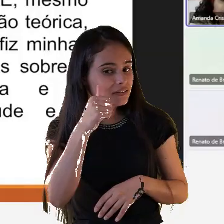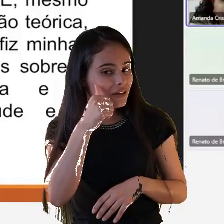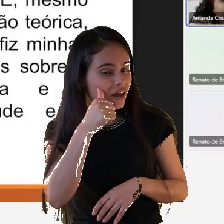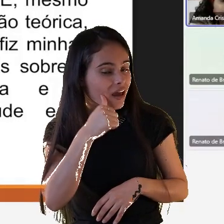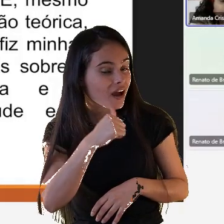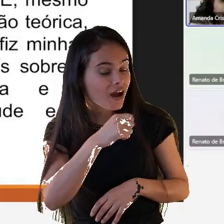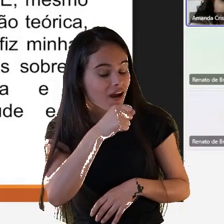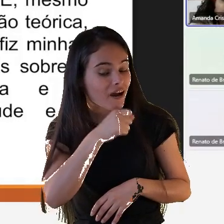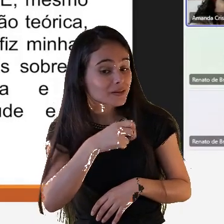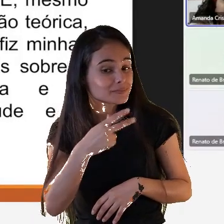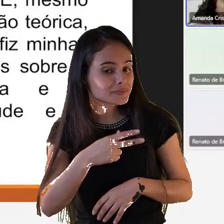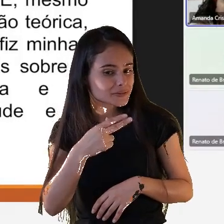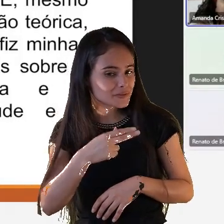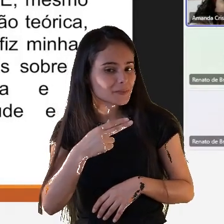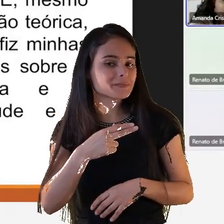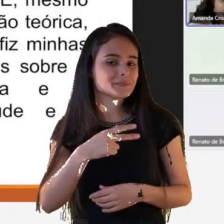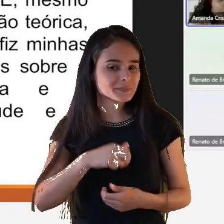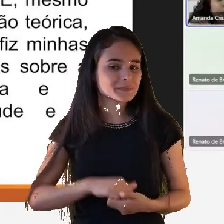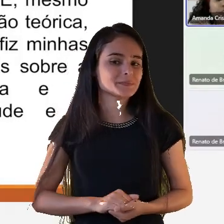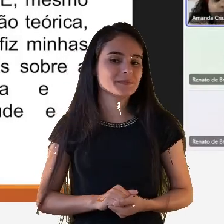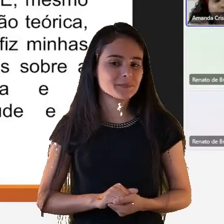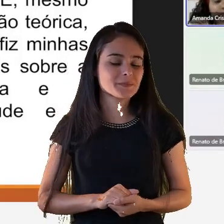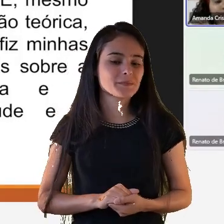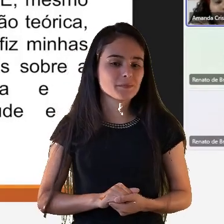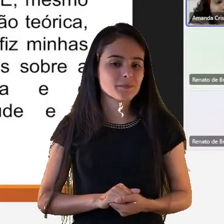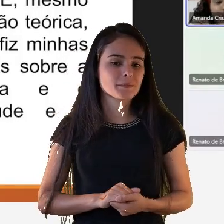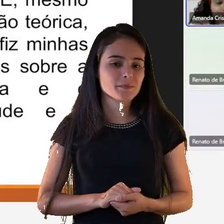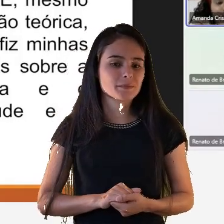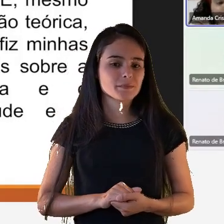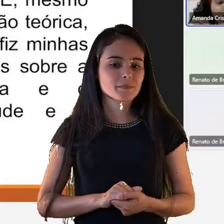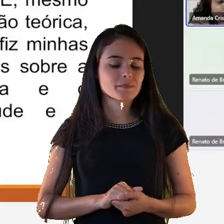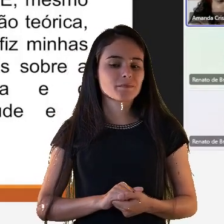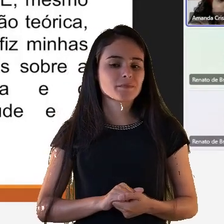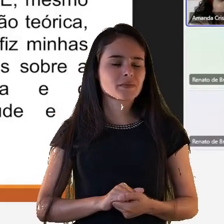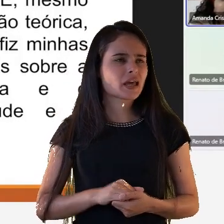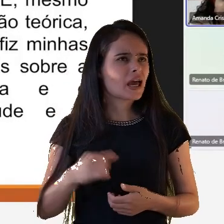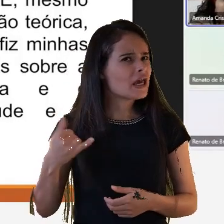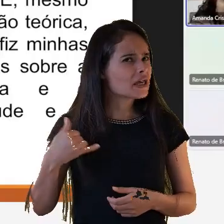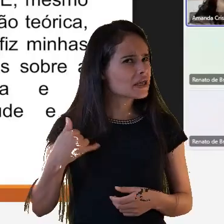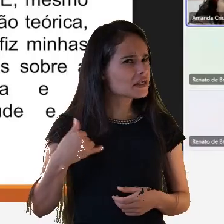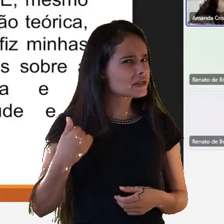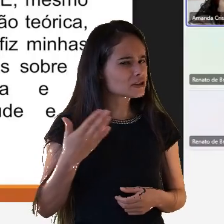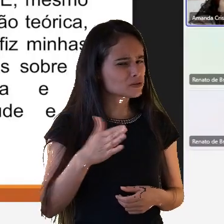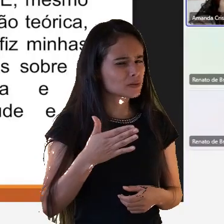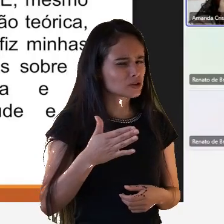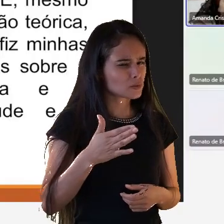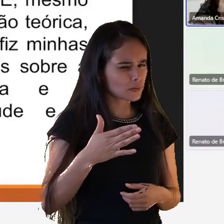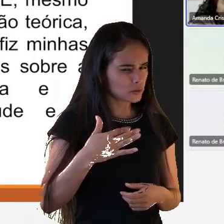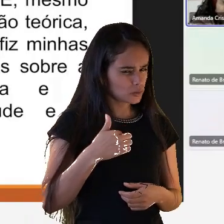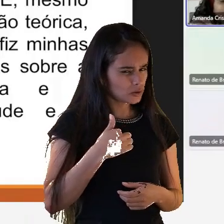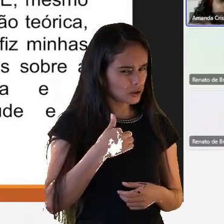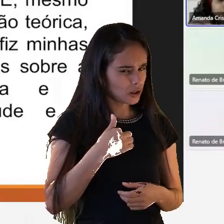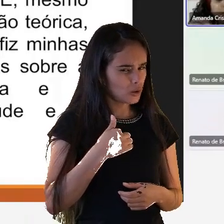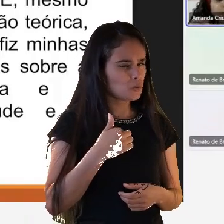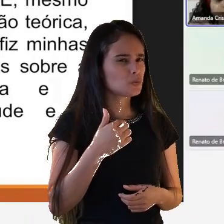minha bisavó, ela viveu até os meus 16 anos, e a minha